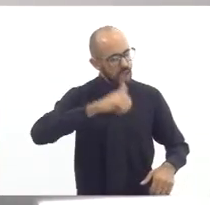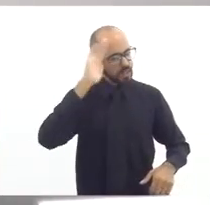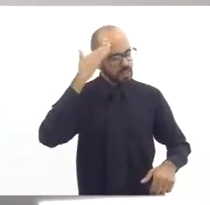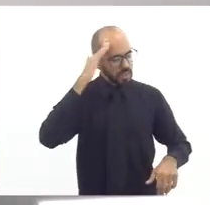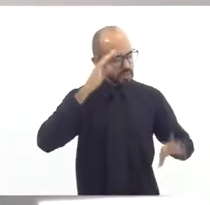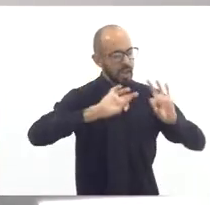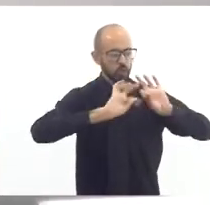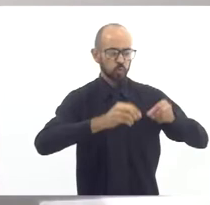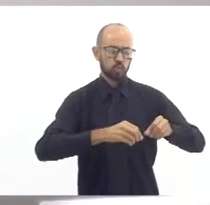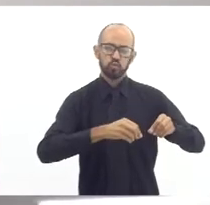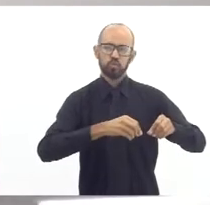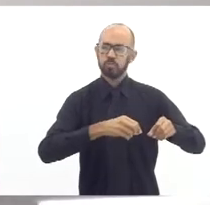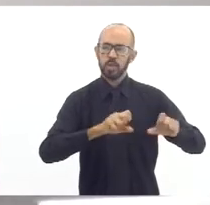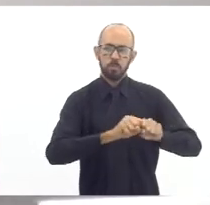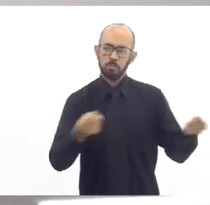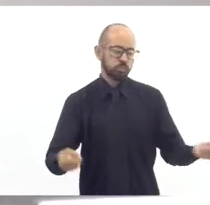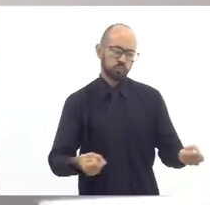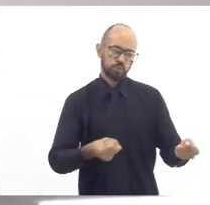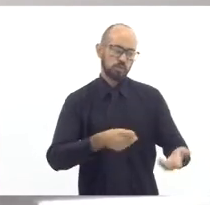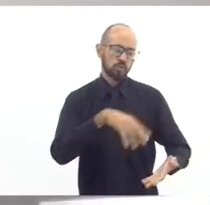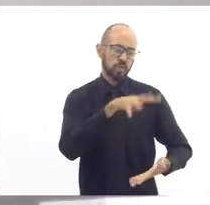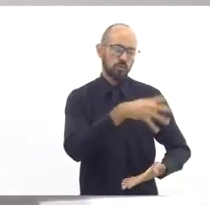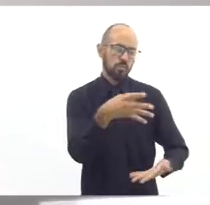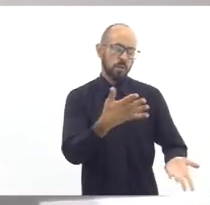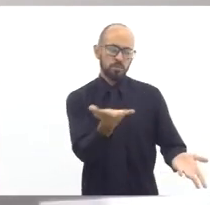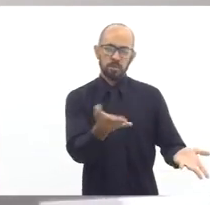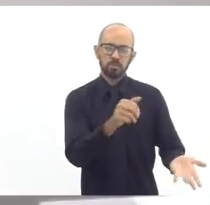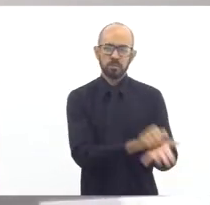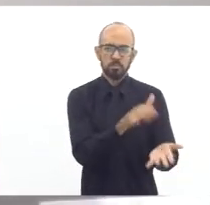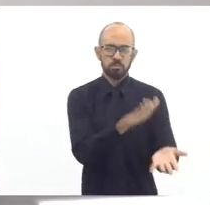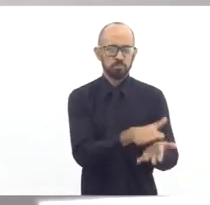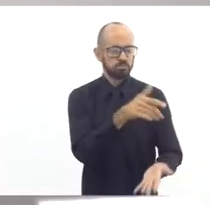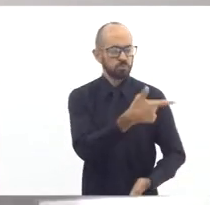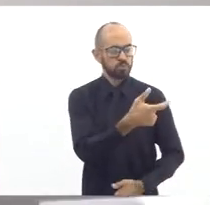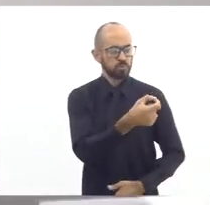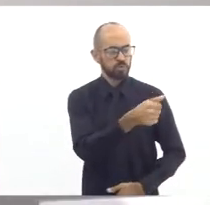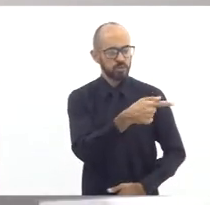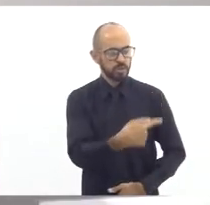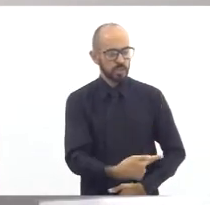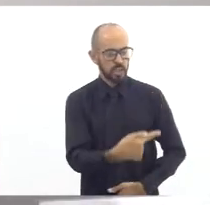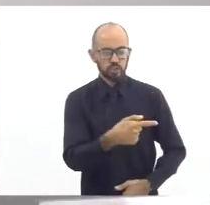porque é impossível você ter uma penalidade aplicada em 2017, nós estamos em